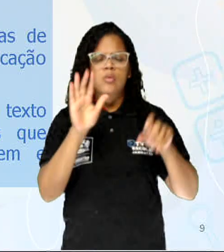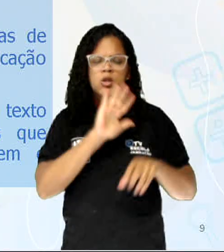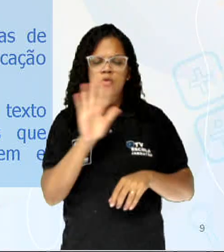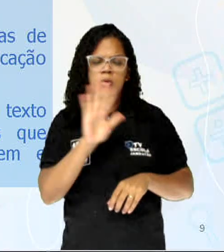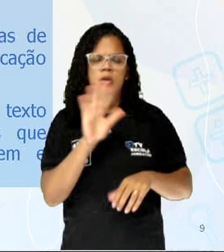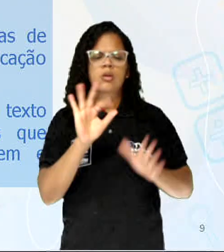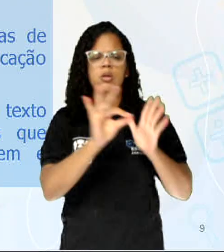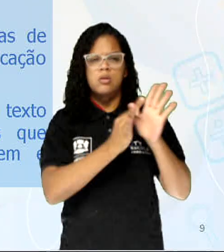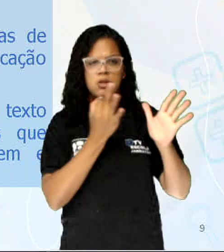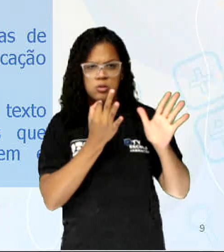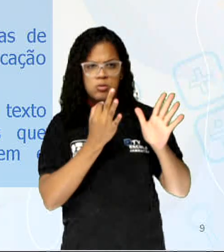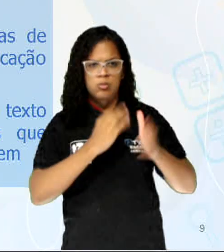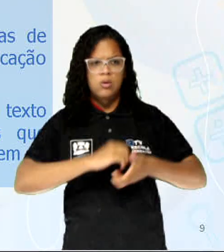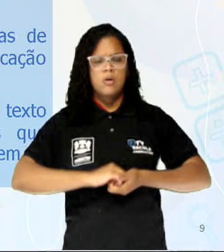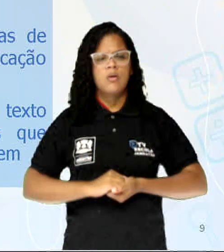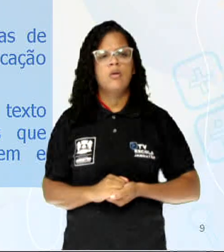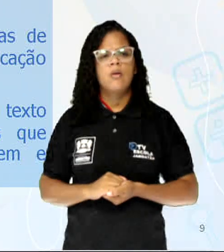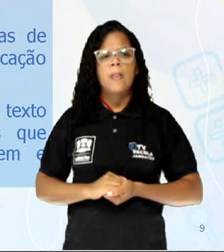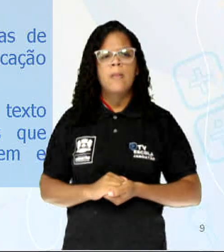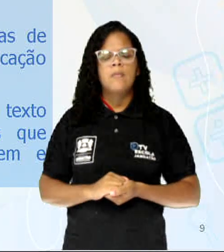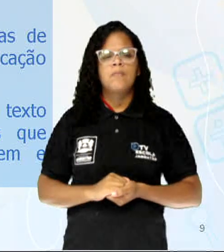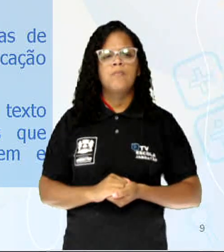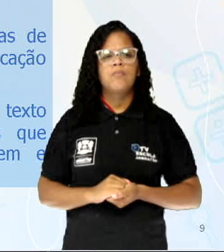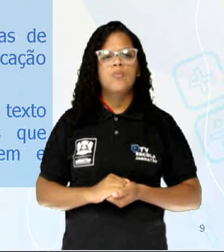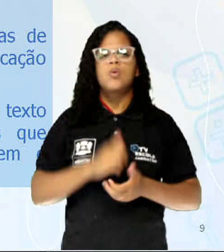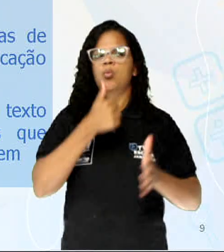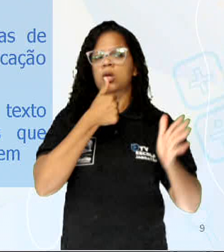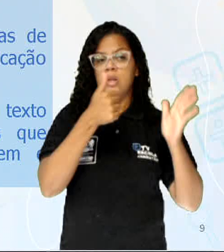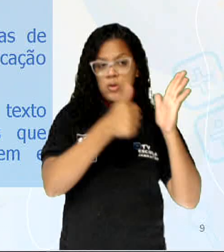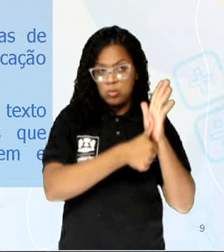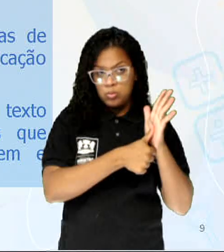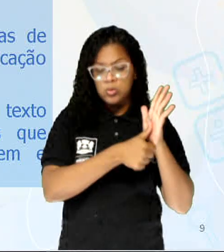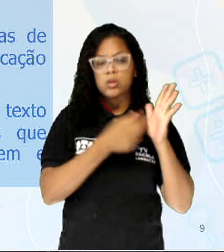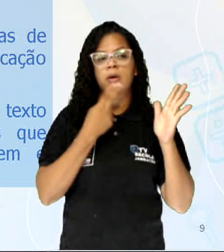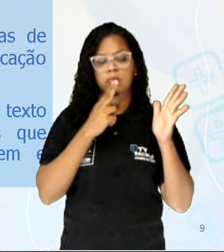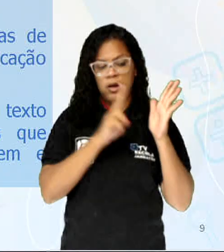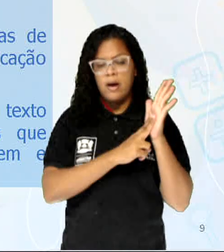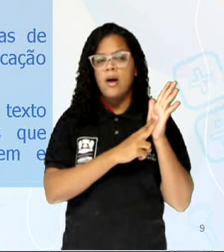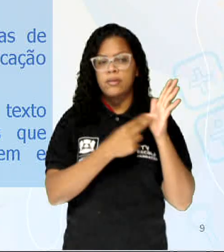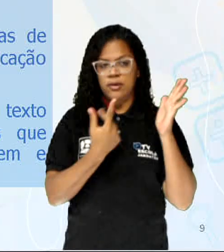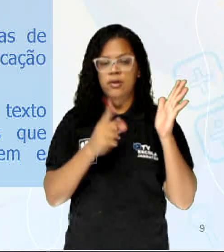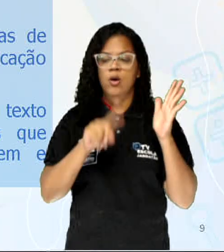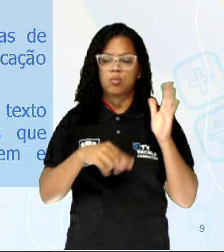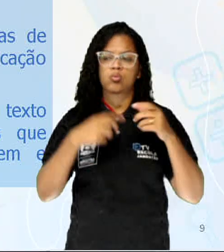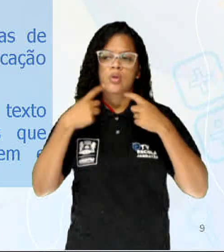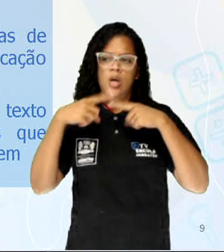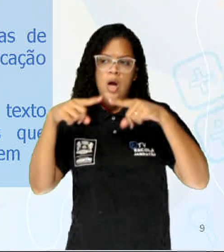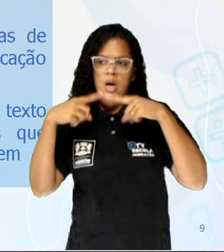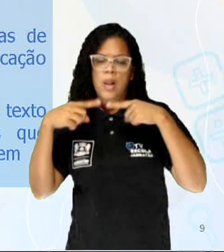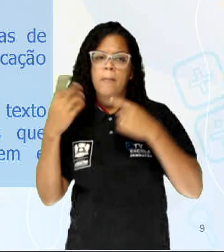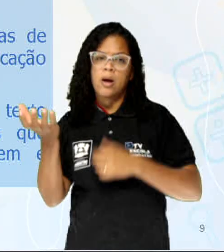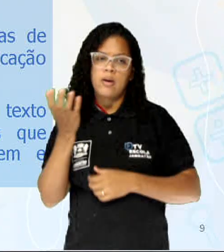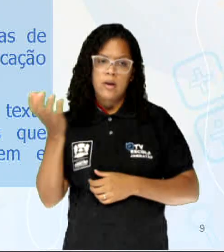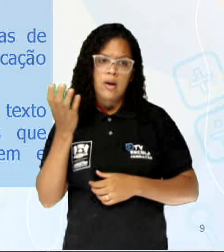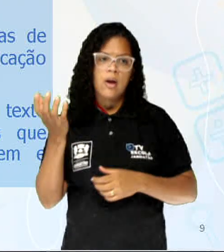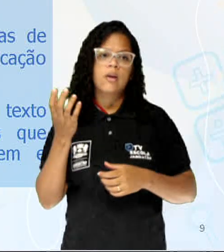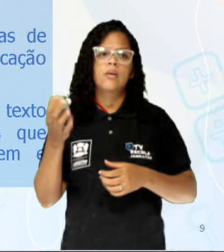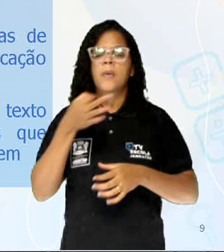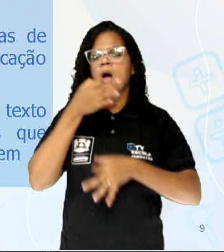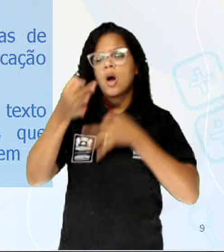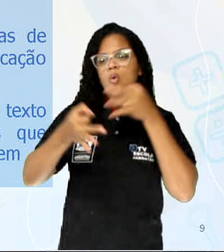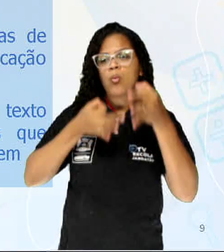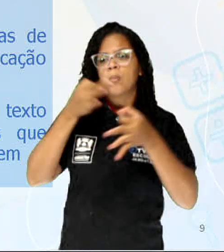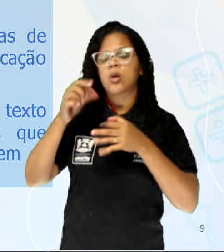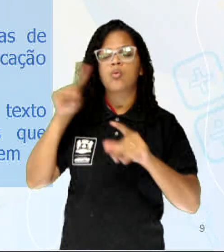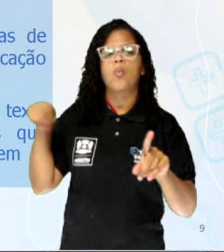e assinatura. Uma denúncia daquele que você quer reclamar, argumentos que explicam o fundamento, os motivos da